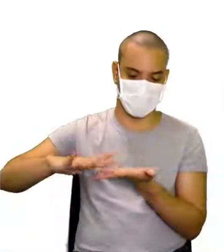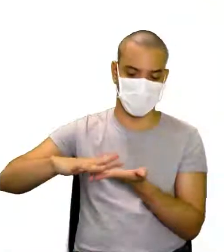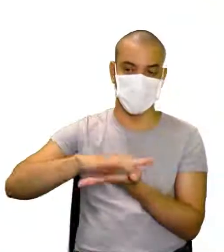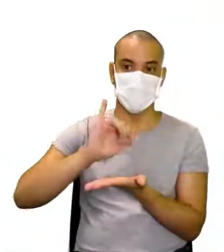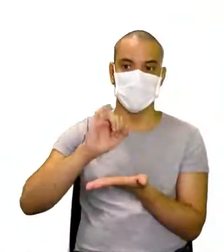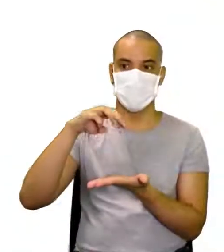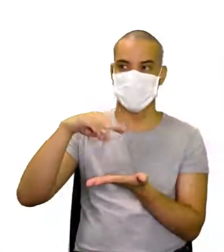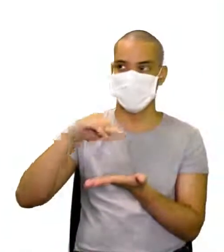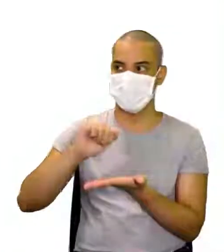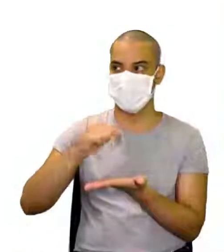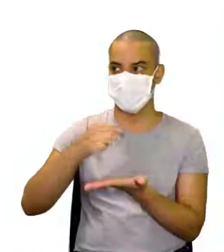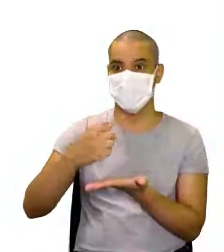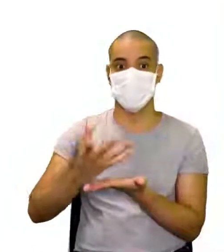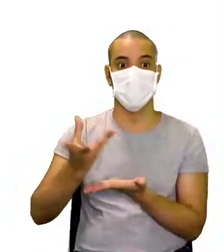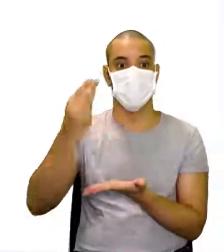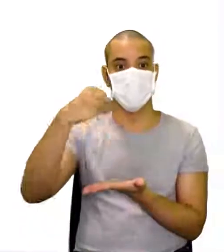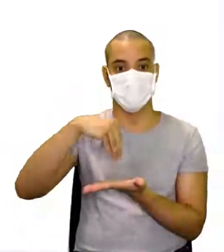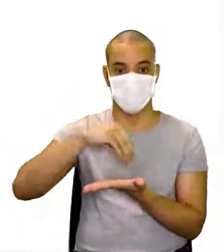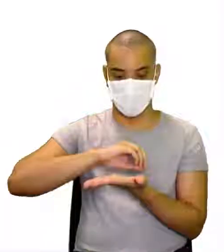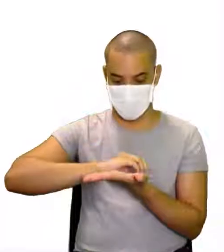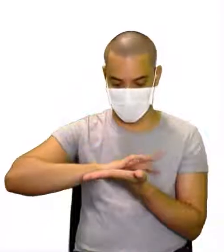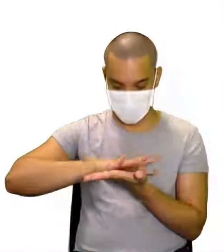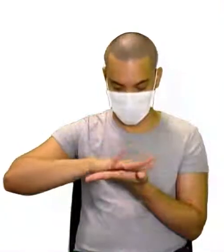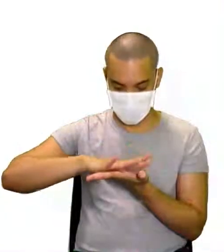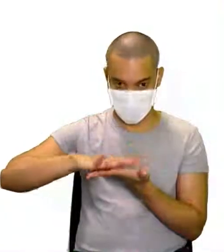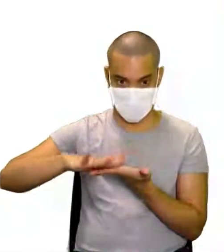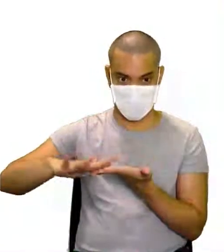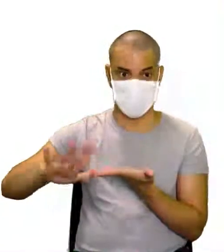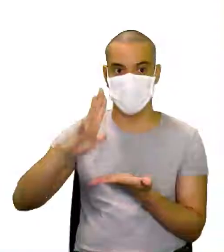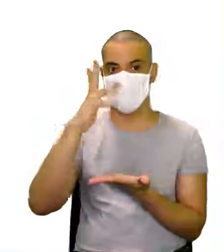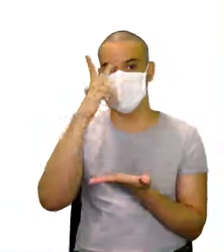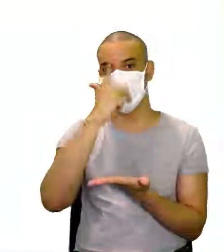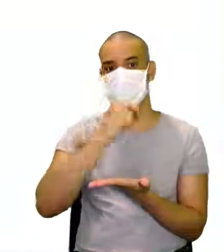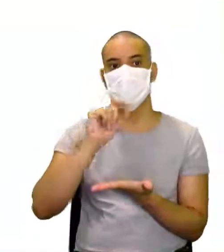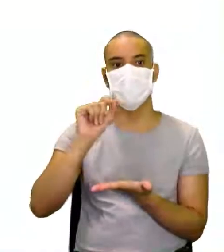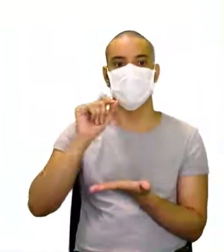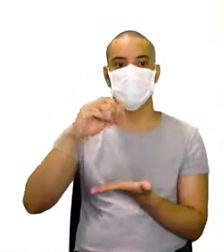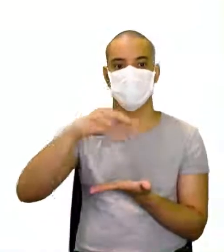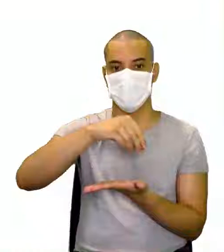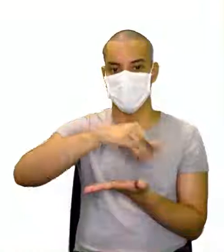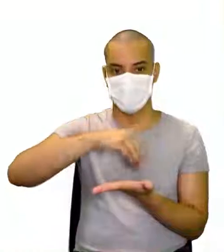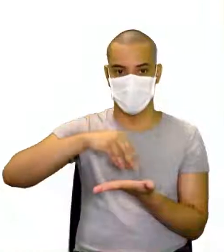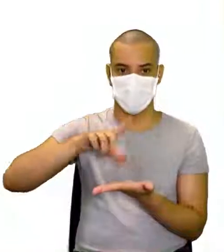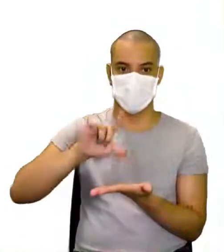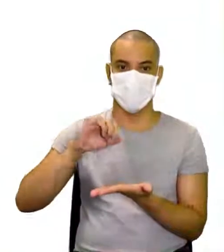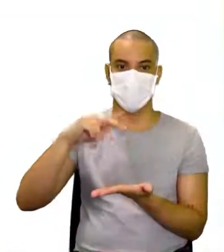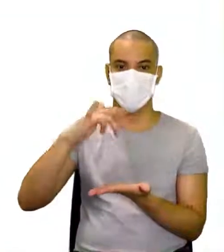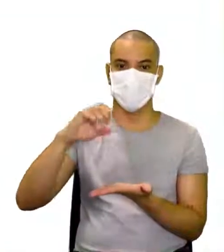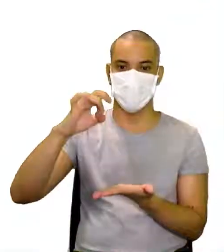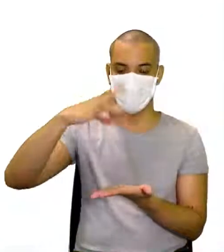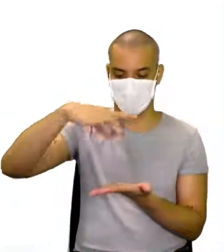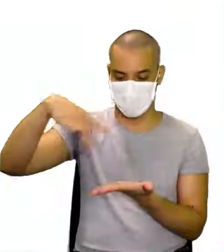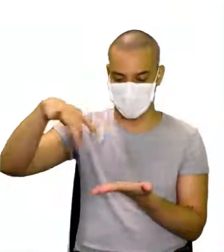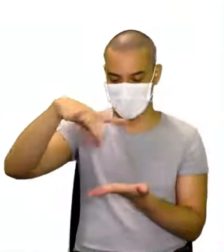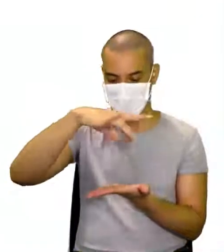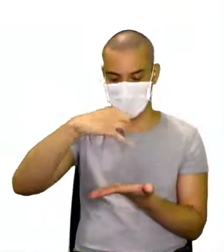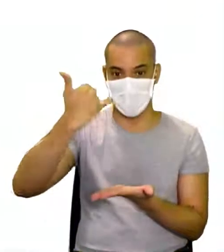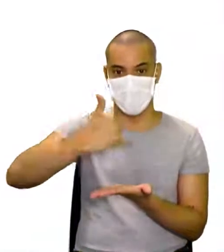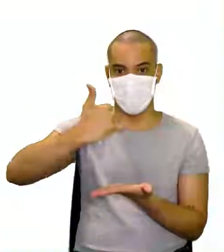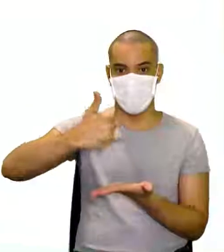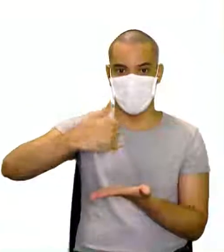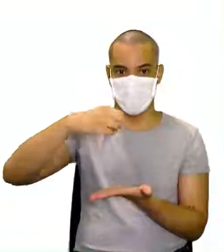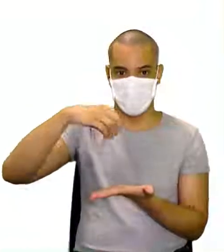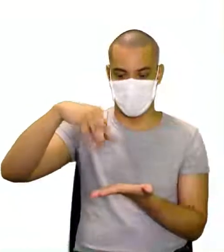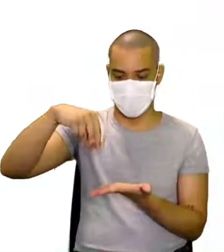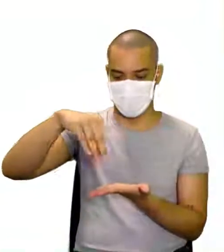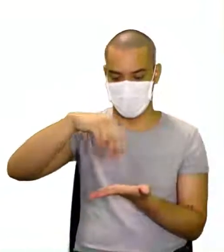e aqui em cima, para formar essa figurinha bonitinha, colocou-se limalhas de ferro. Então, se você pegar pó de